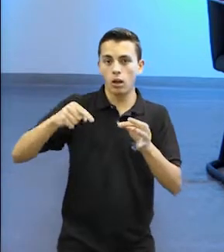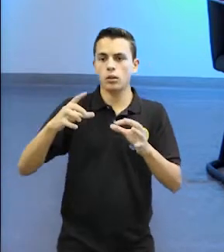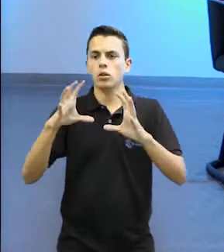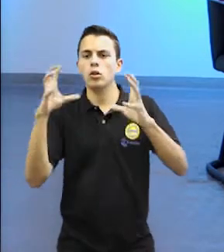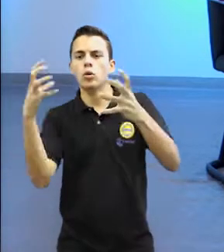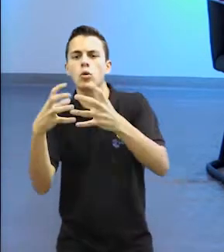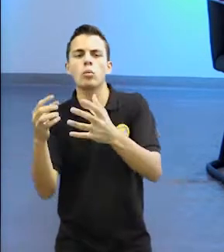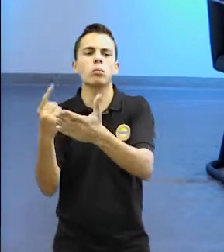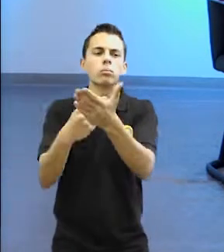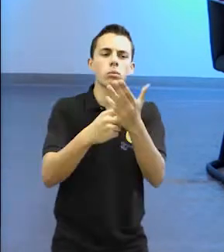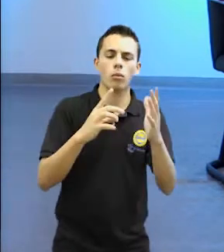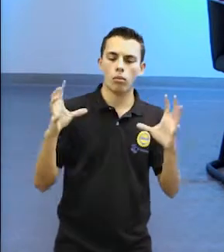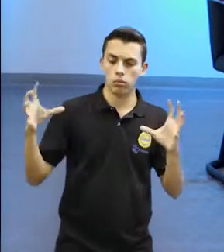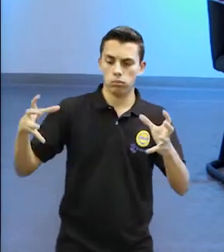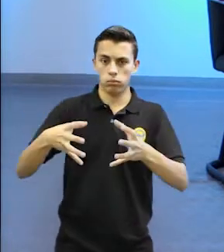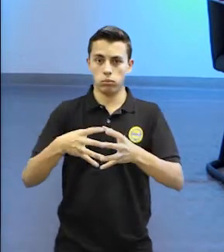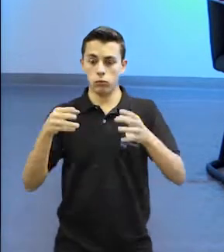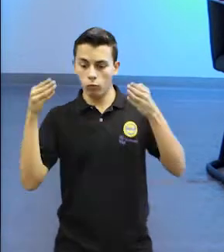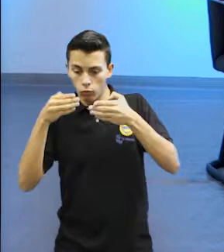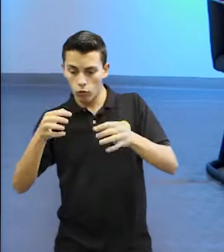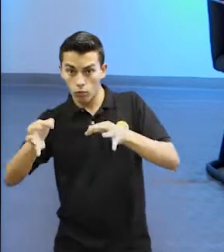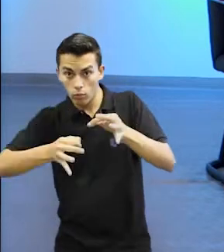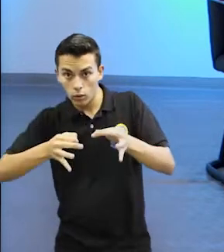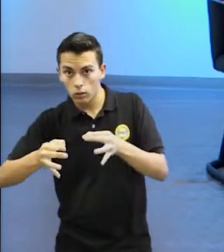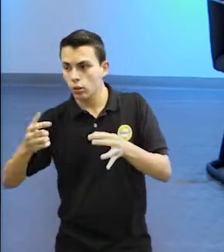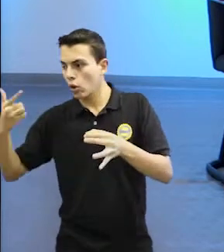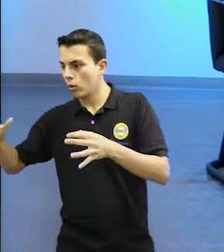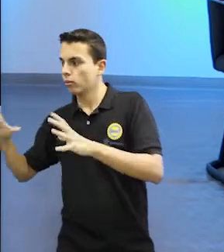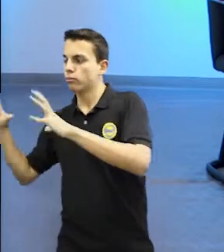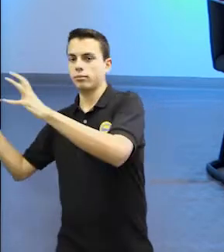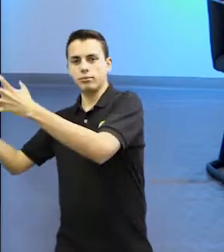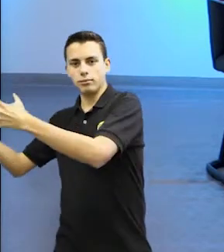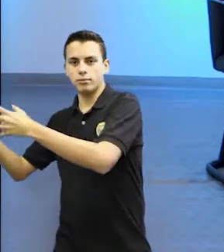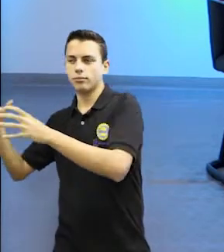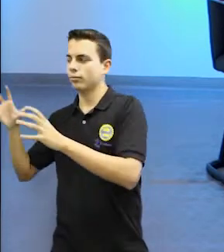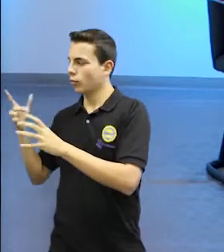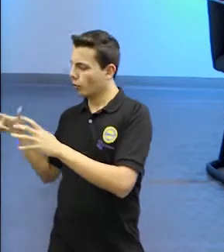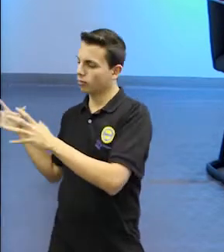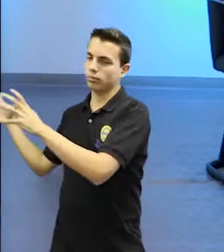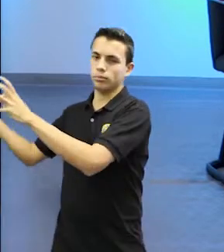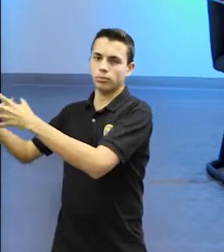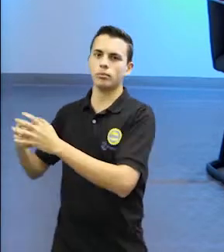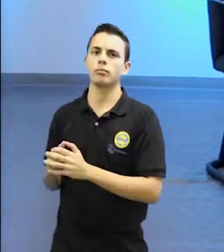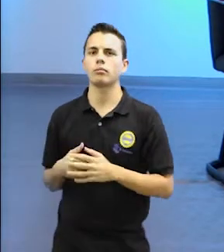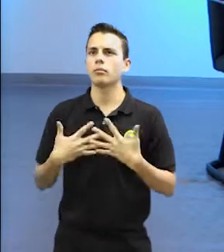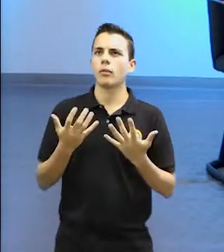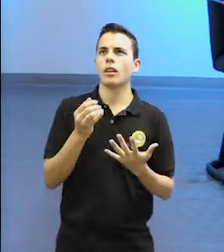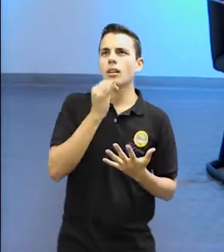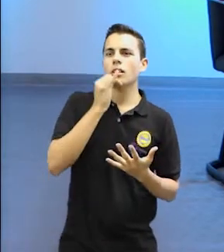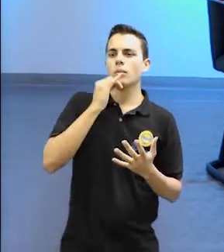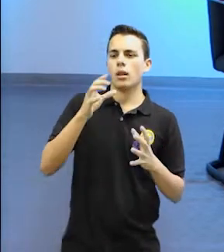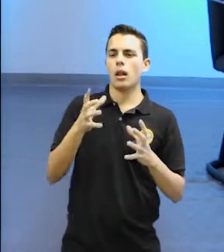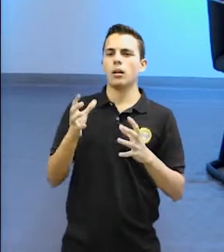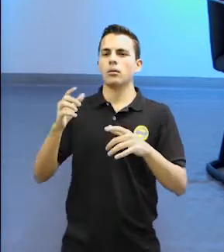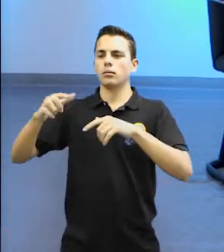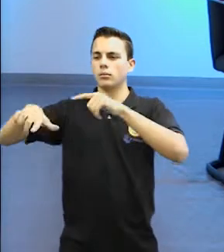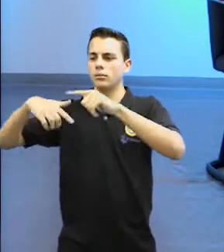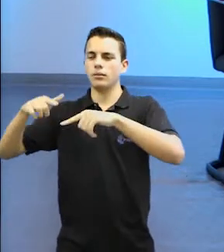desenvolver. Tá. Então, seja para falar de uma campanha interna sobre alimentação saudável, né?